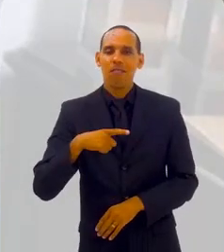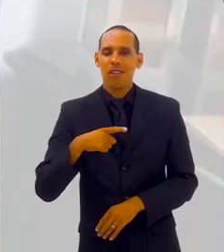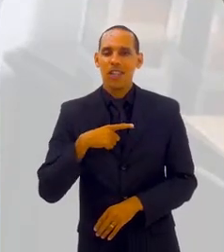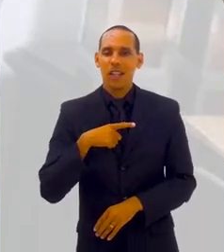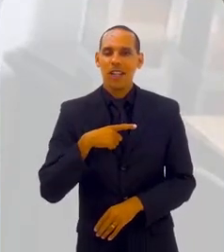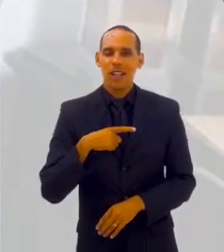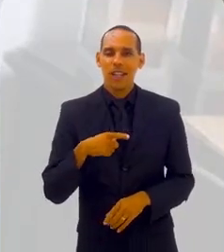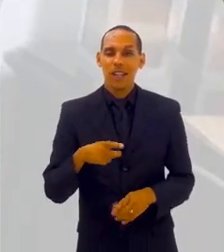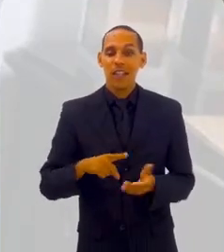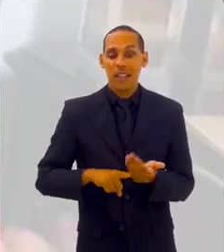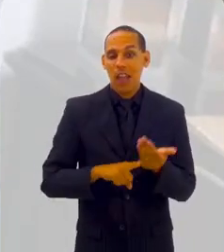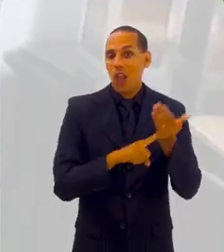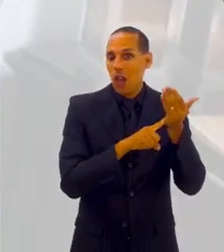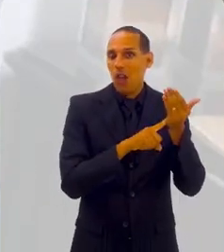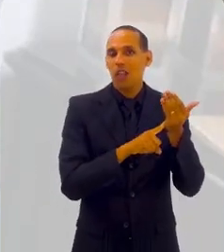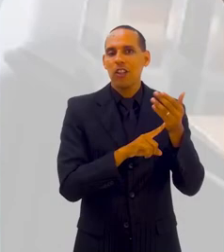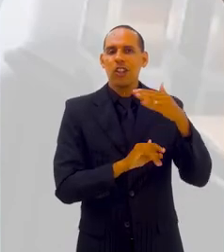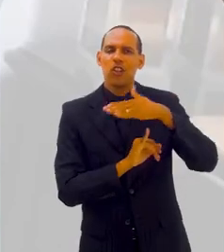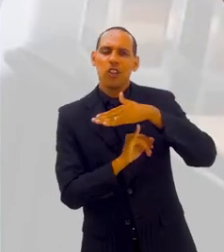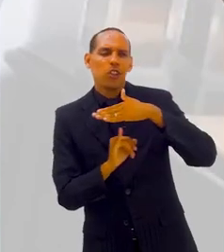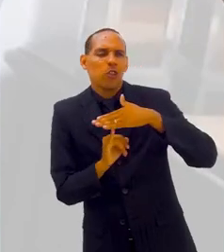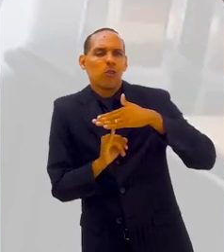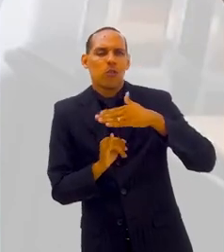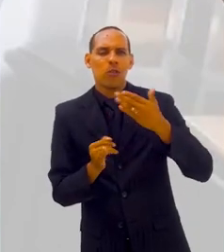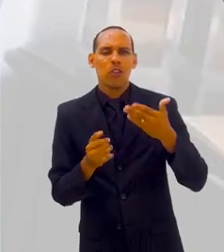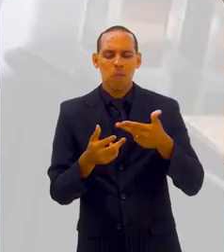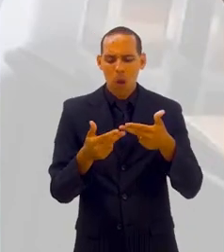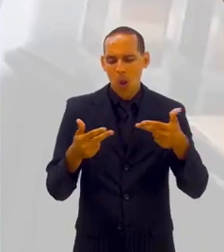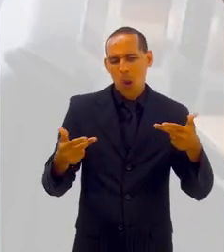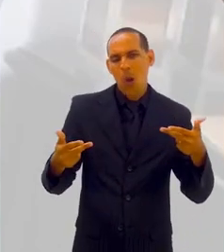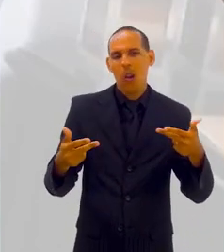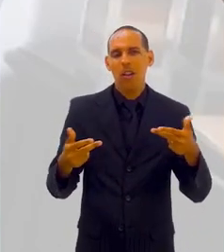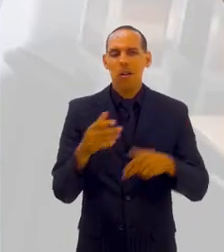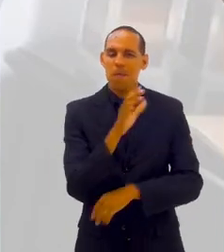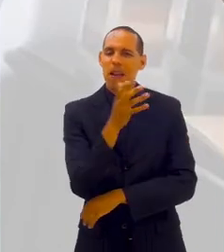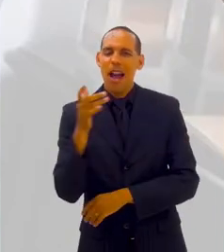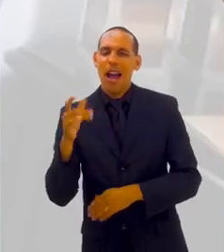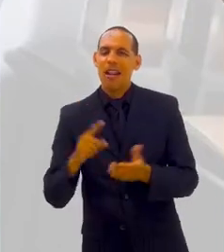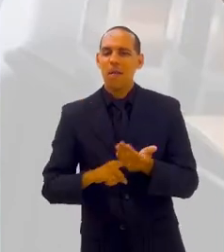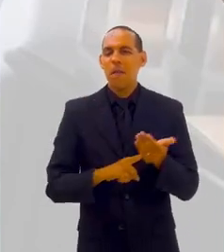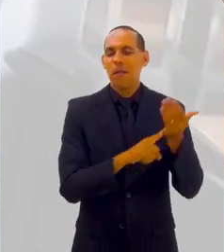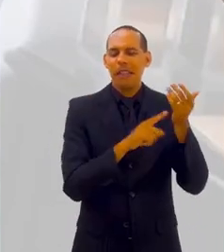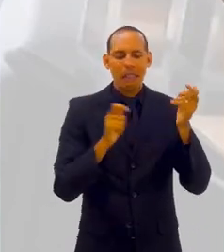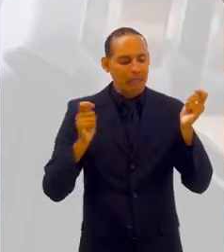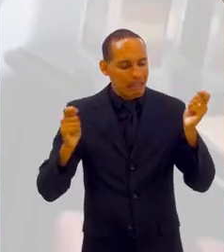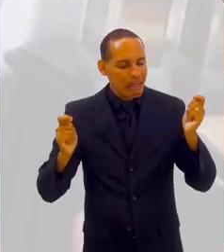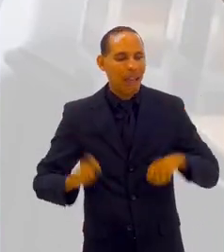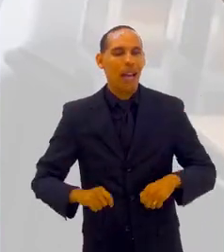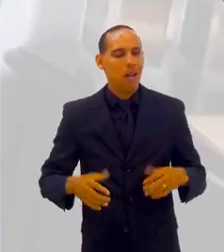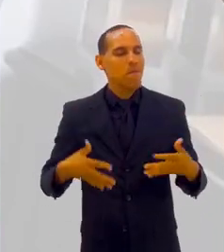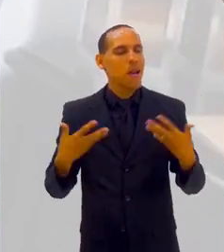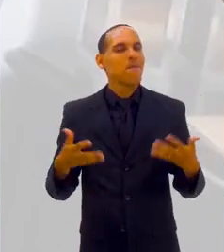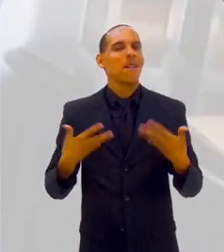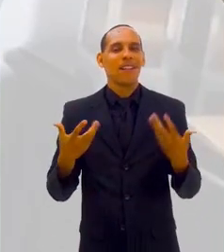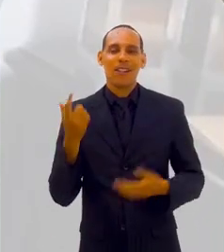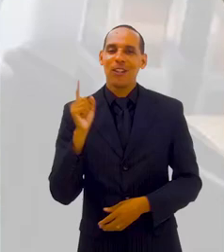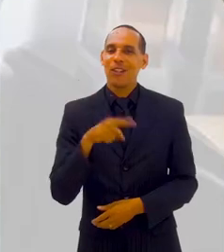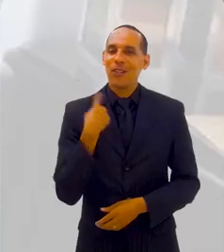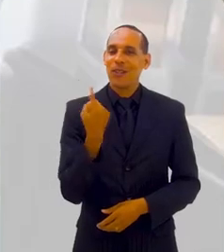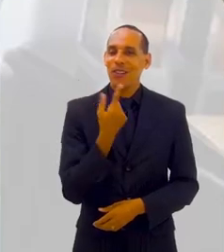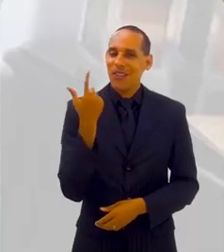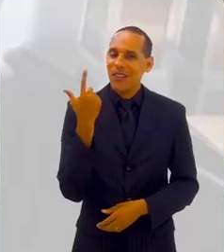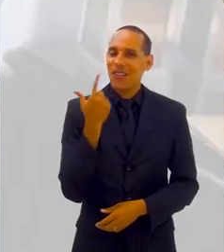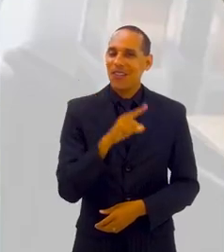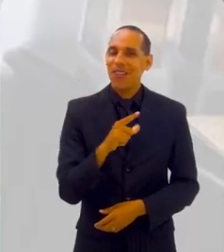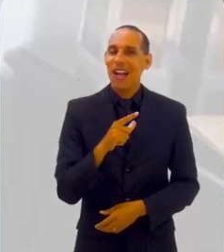Janeiro tem em termos de tecnologia, de instituição, de parque tecnológico, é pulsante, é animador